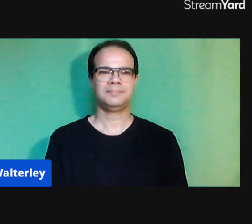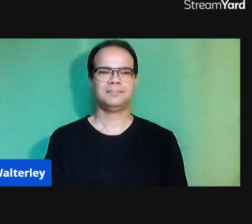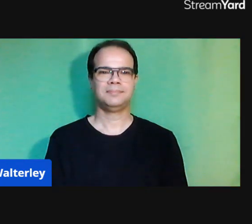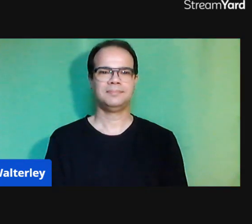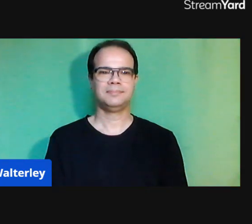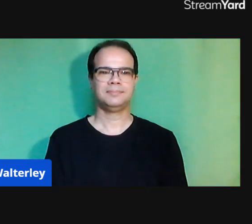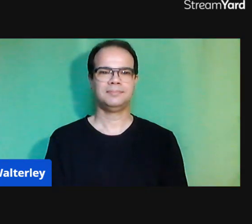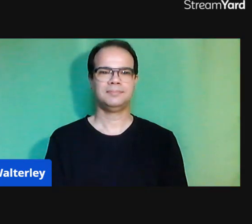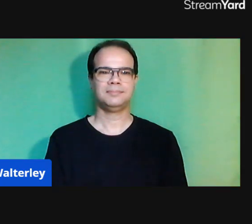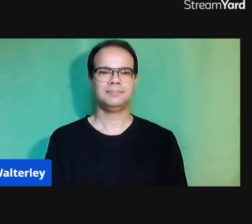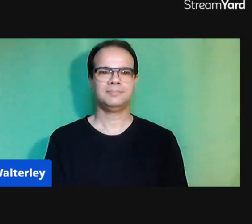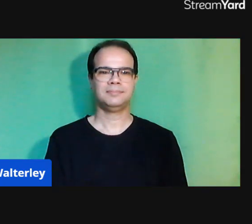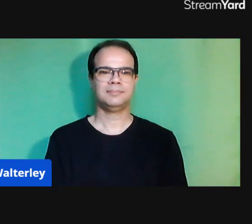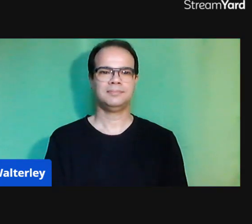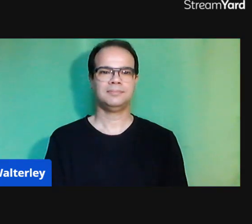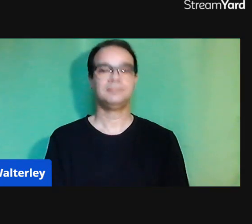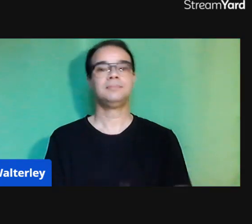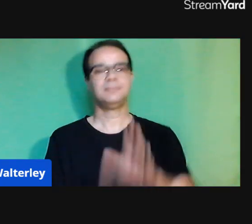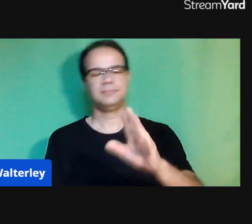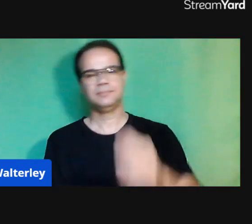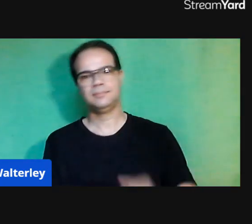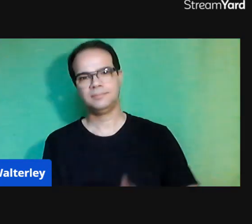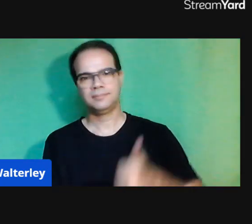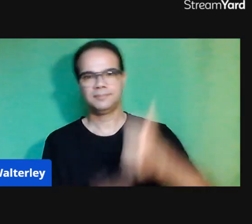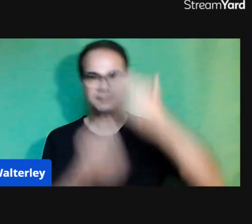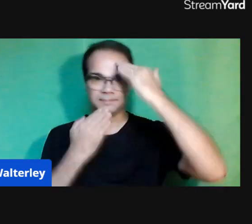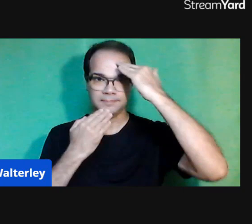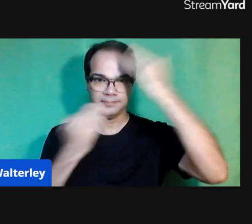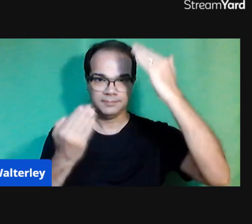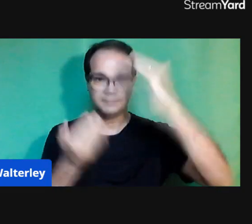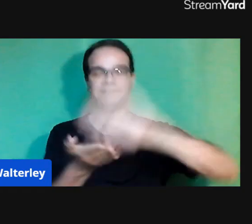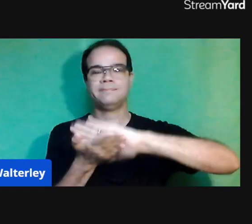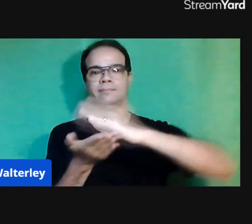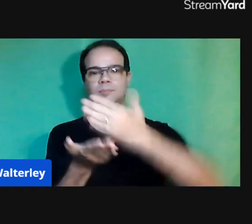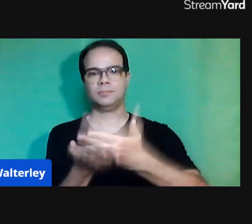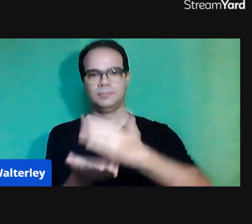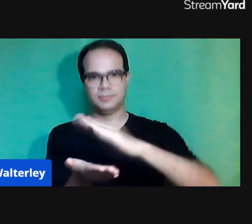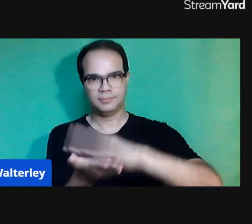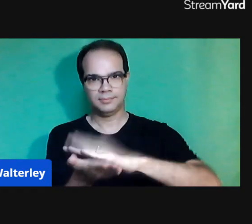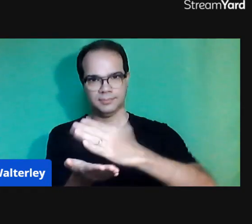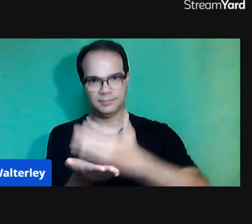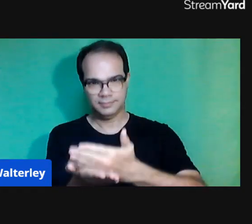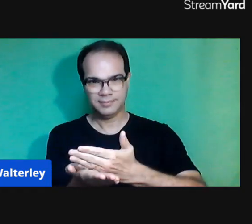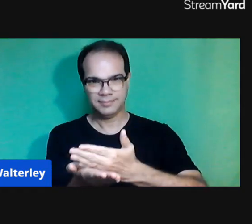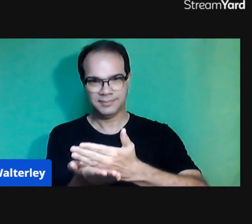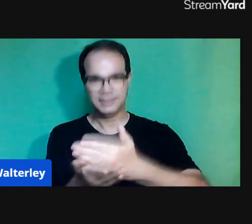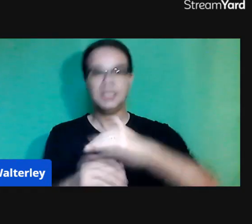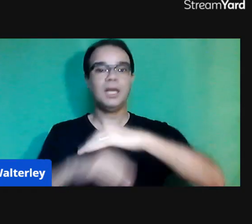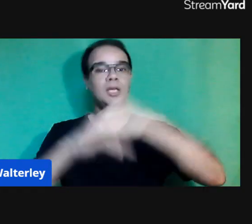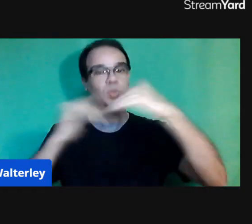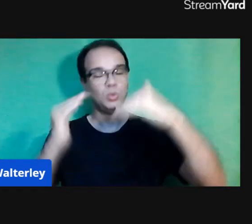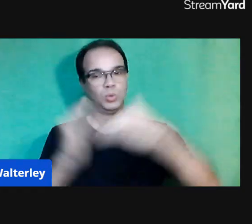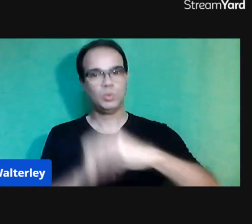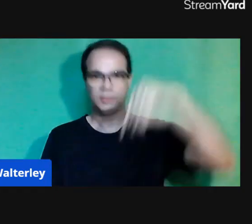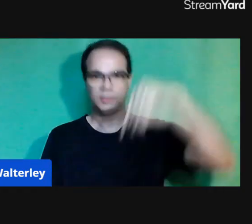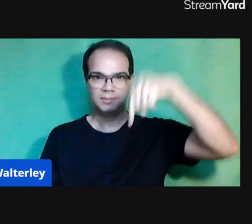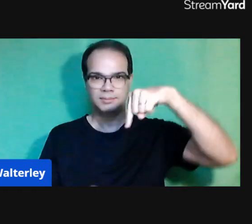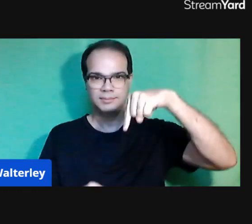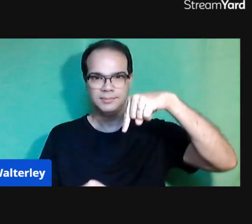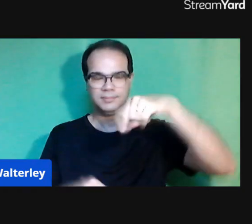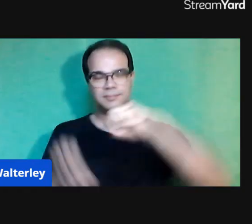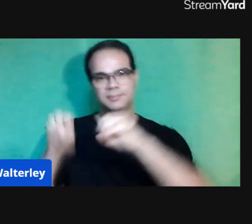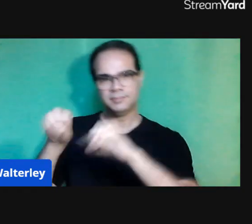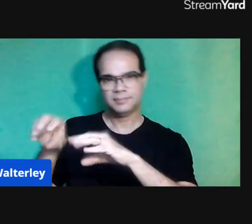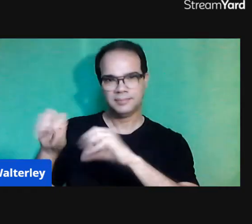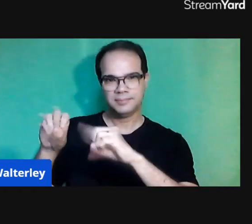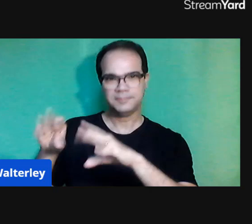mais uma coisa. E gostaria também de agradecer aos nossos intérpretes e a todo mundo da Secretaria de Educação